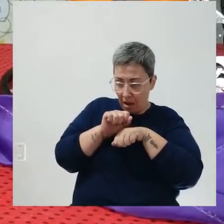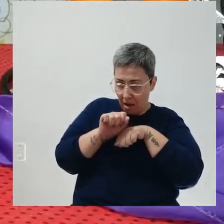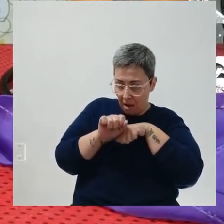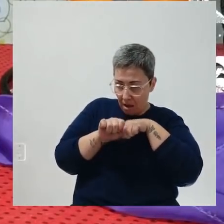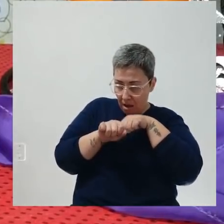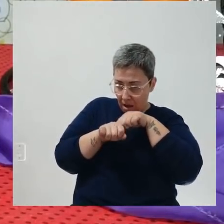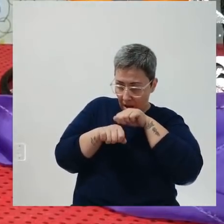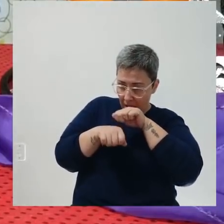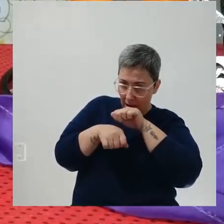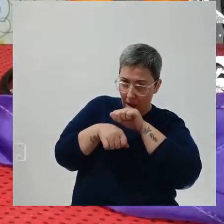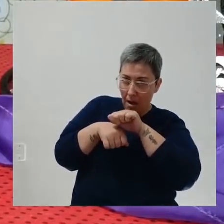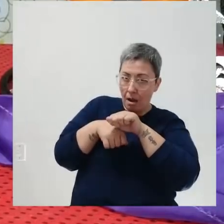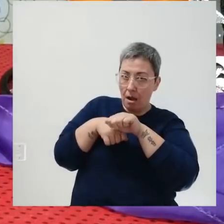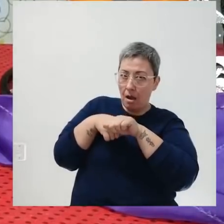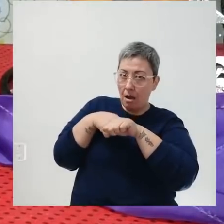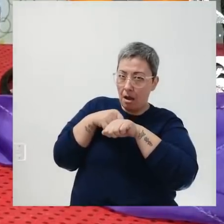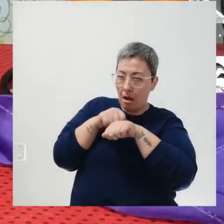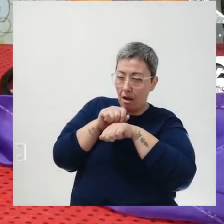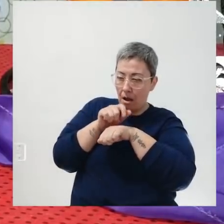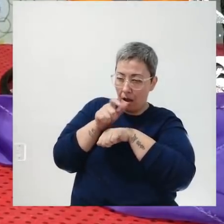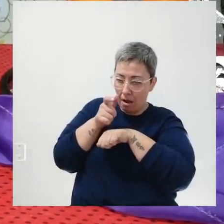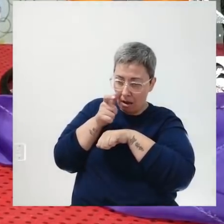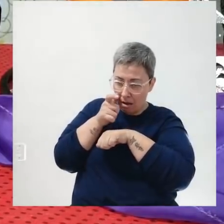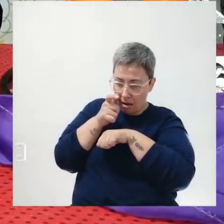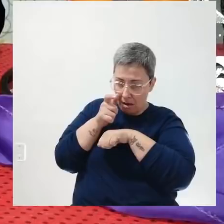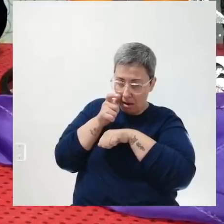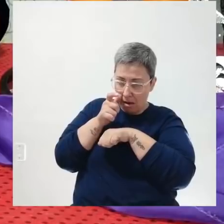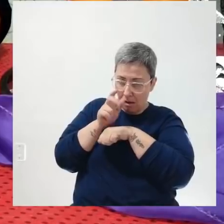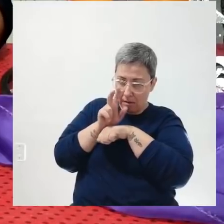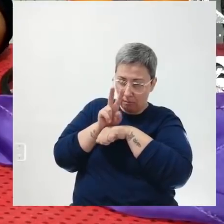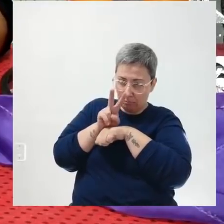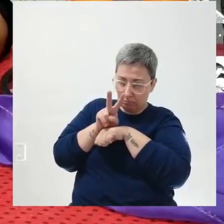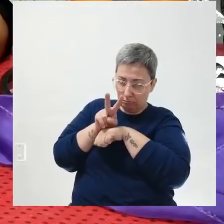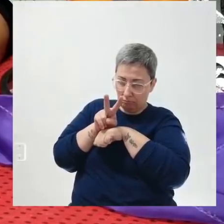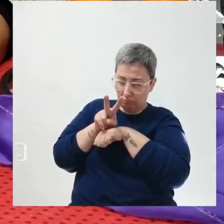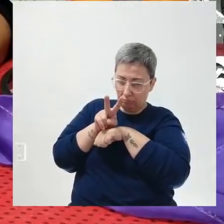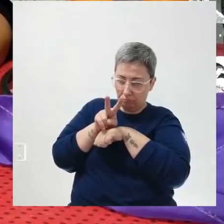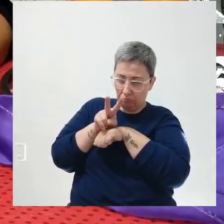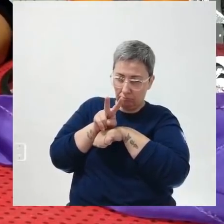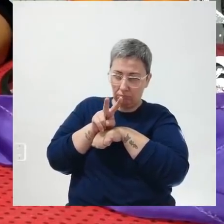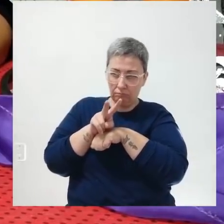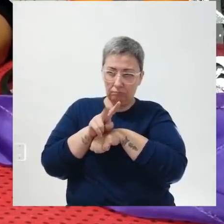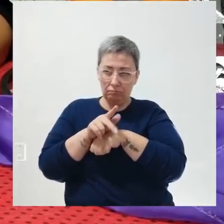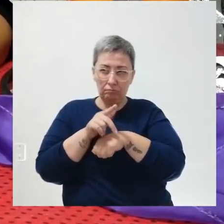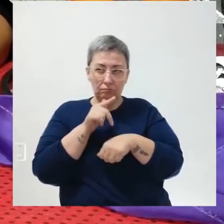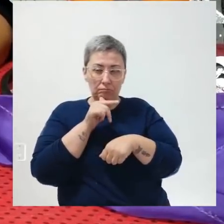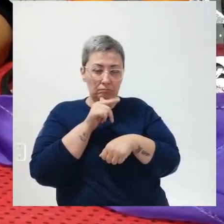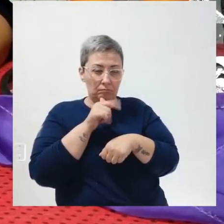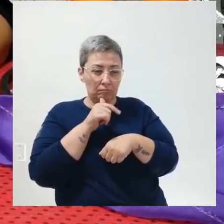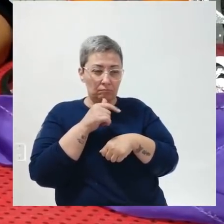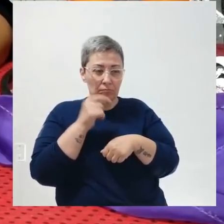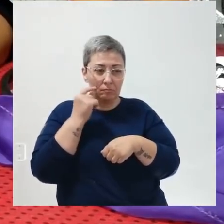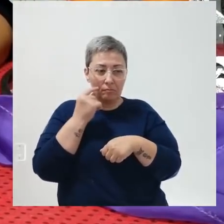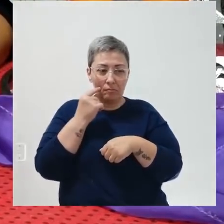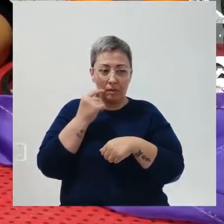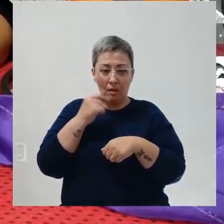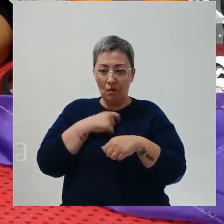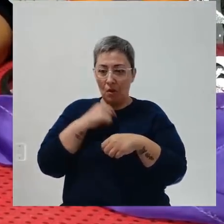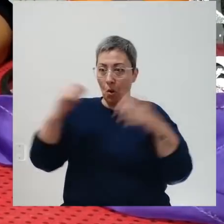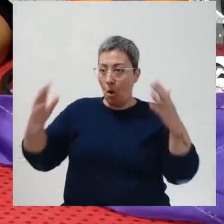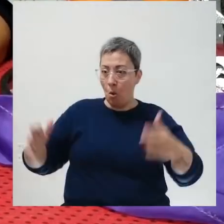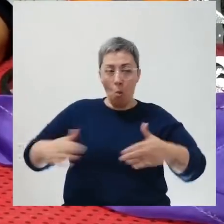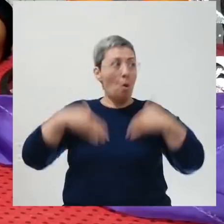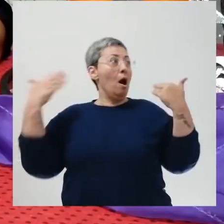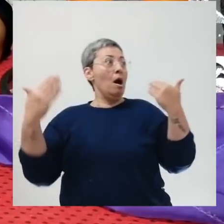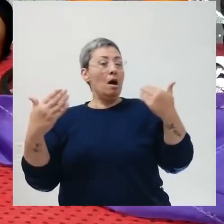e ficou observando o cordeirinho que ali tomava aquela água. E deu um baita de um susto no